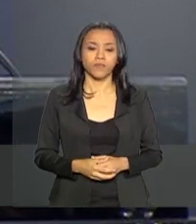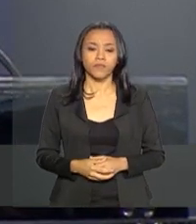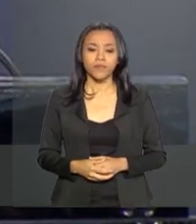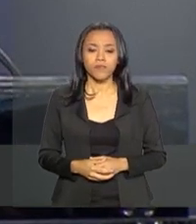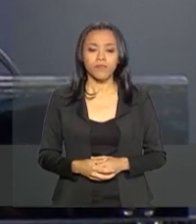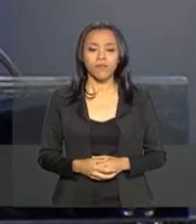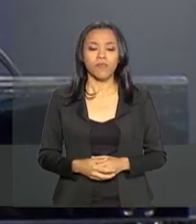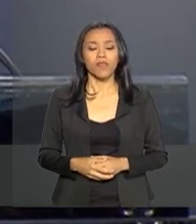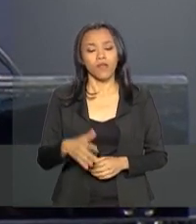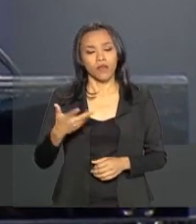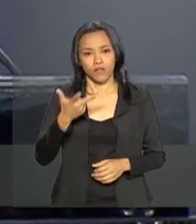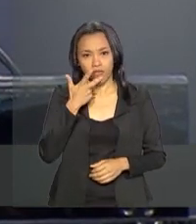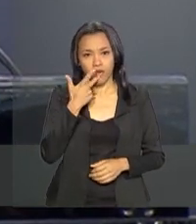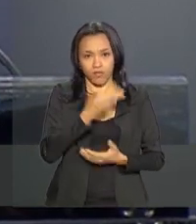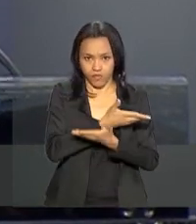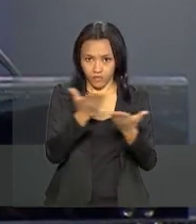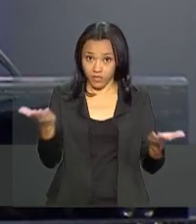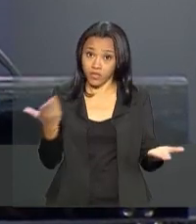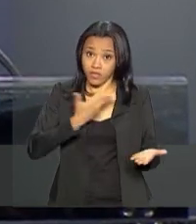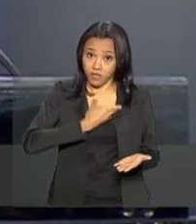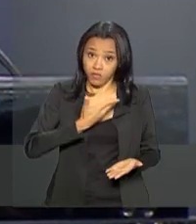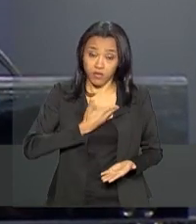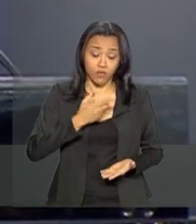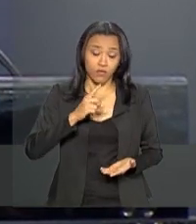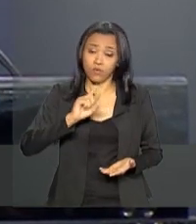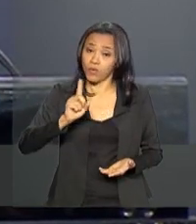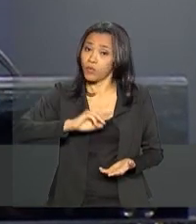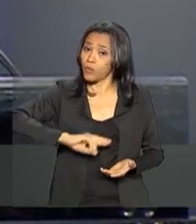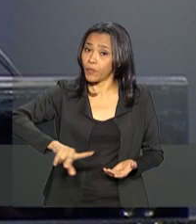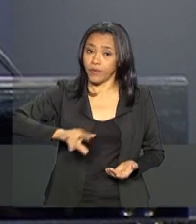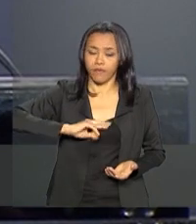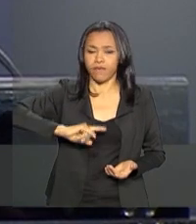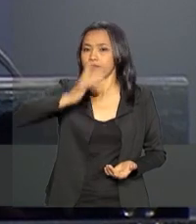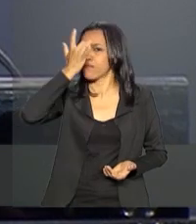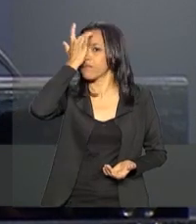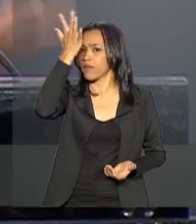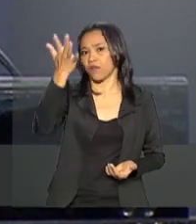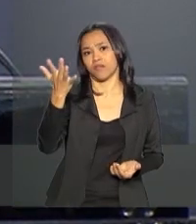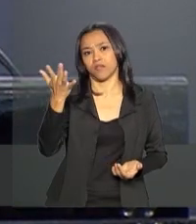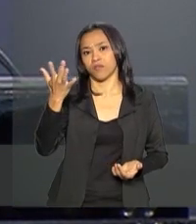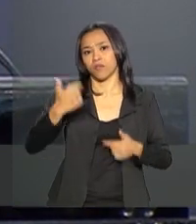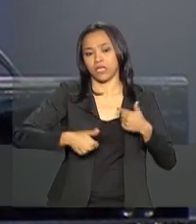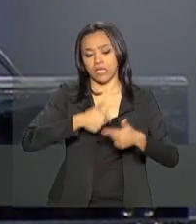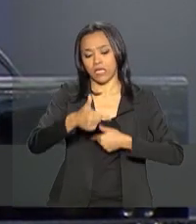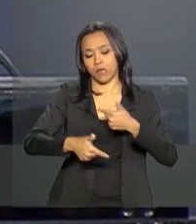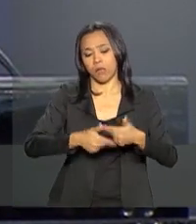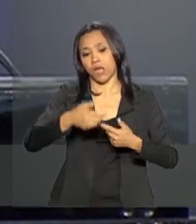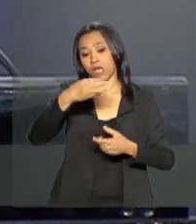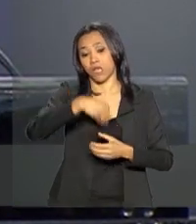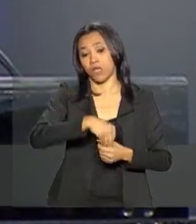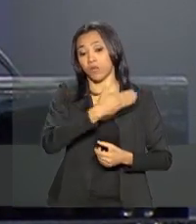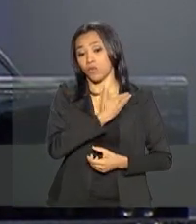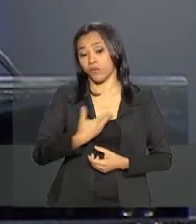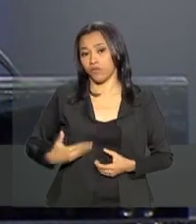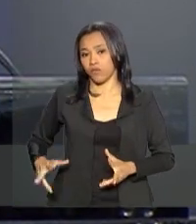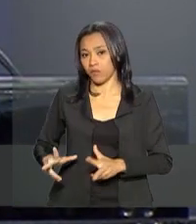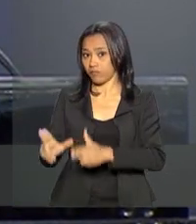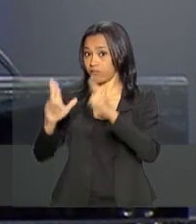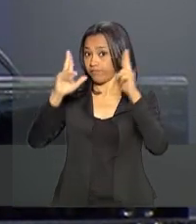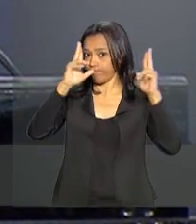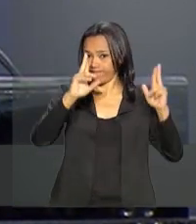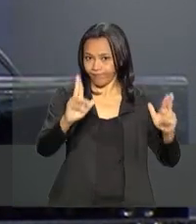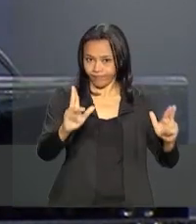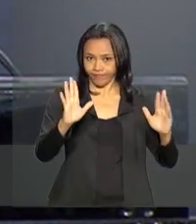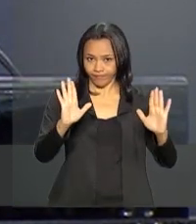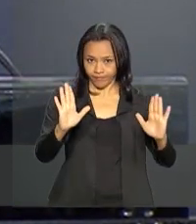Convenhamos, meus amigos e minhas amigas, não é fácil chegar no governo. Faço aqui um corte até. Vocês sabem que nós estamos